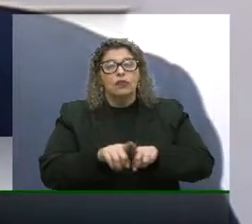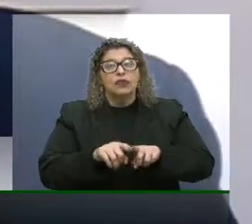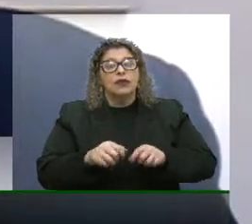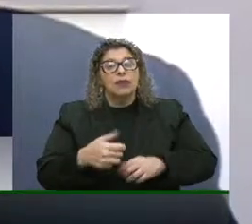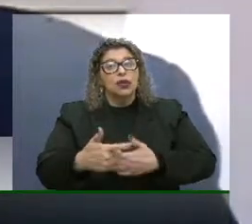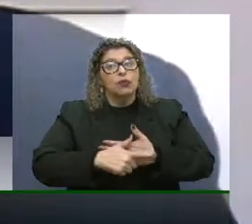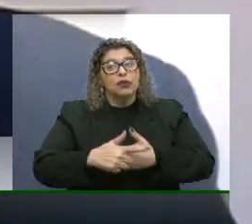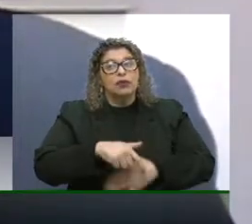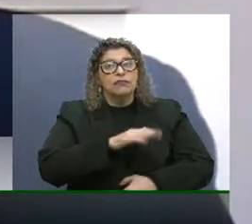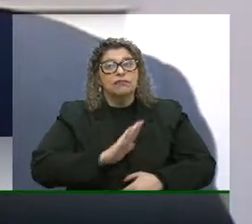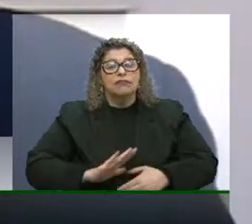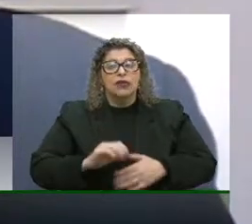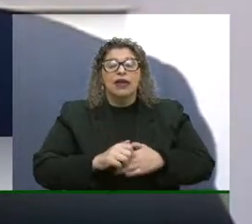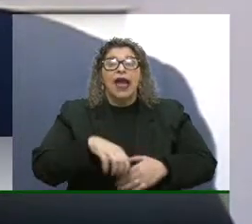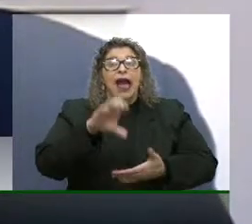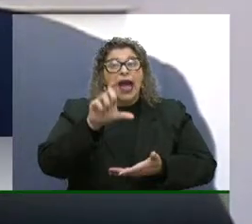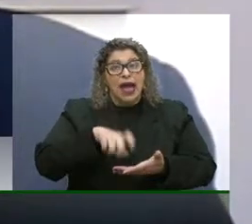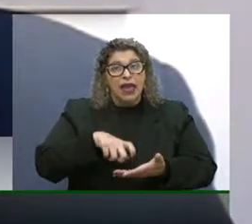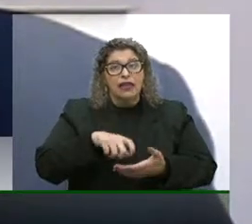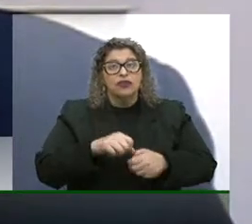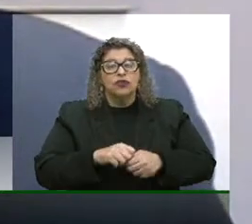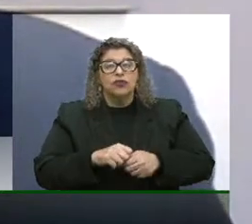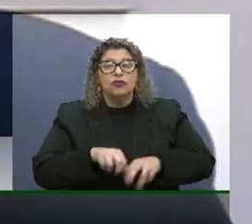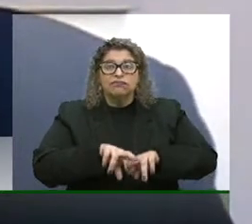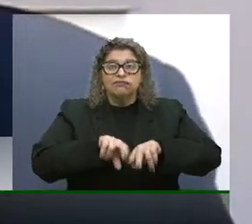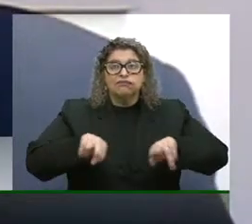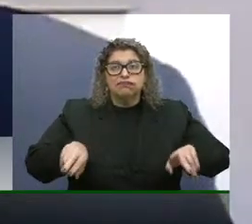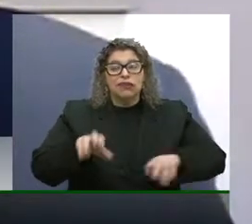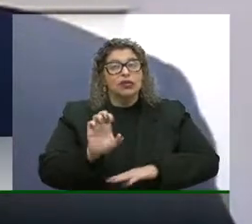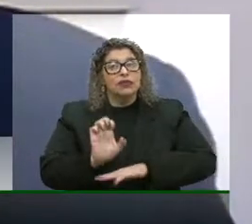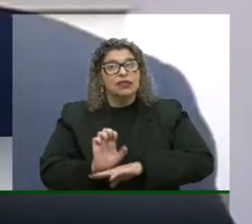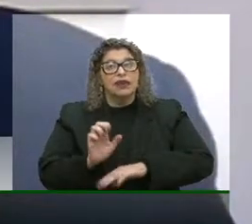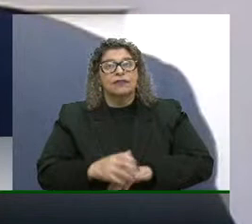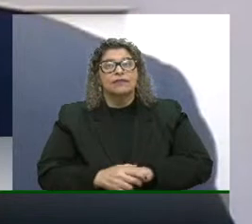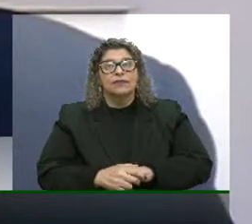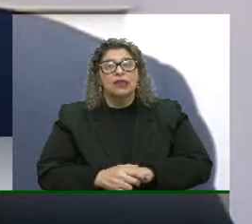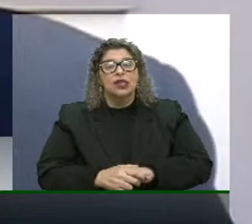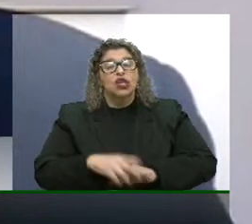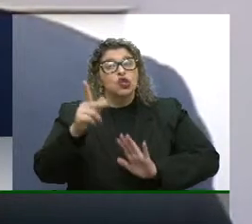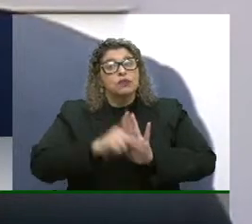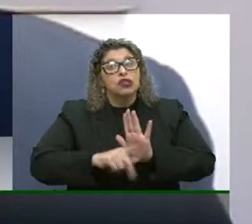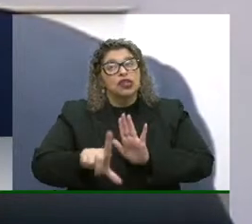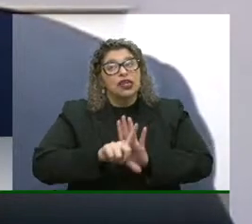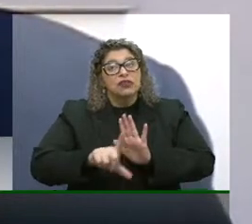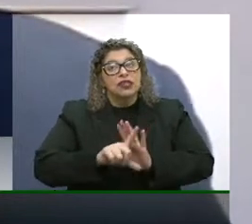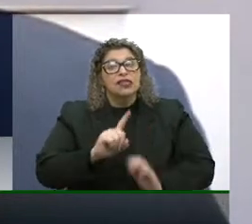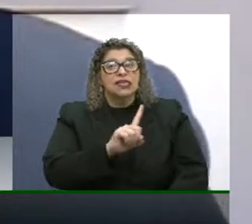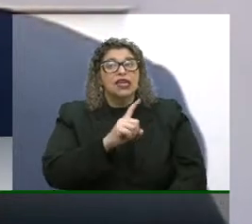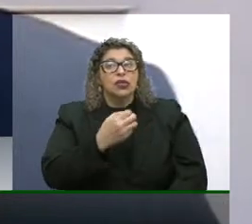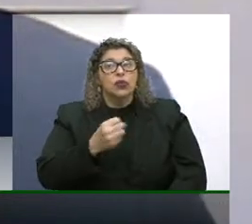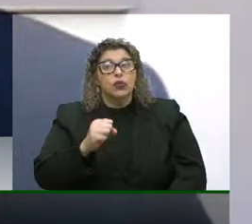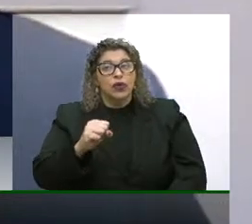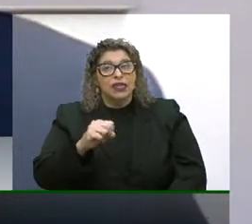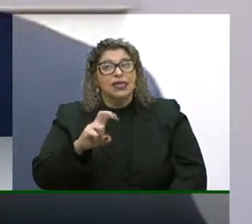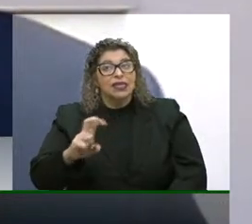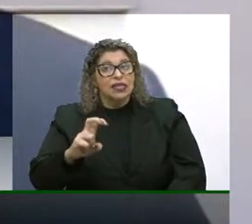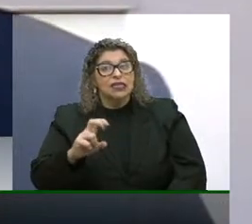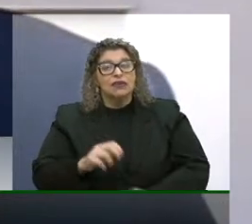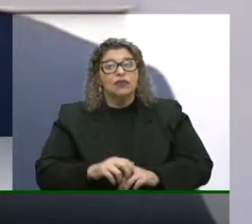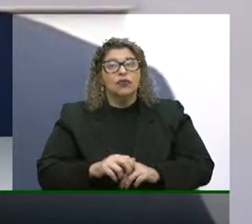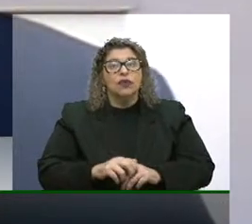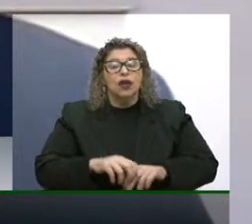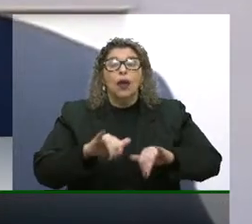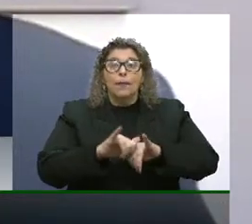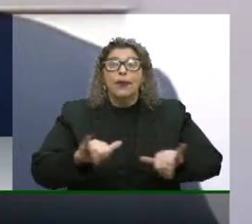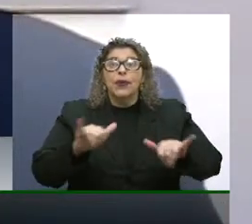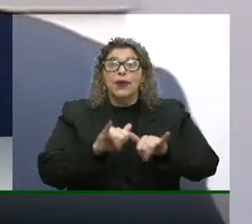Executivo a abrir crédito suplementar no orçamento do Estado. Também do Projeto de Lei 185/2020, que institui o